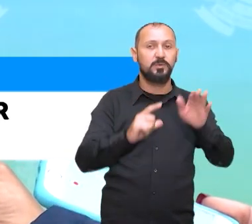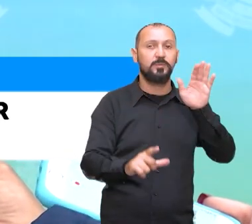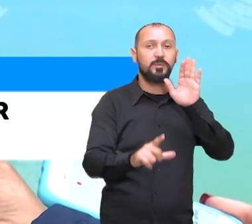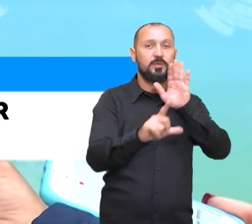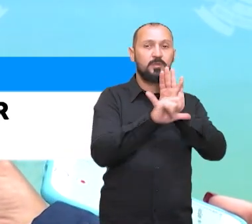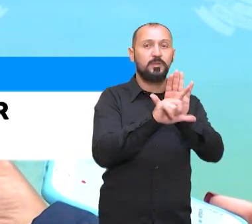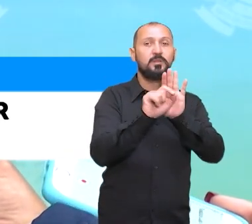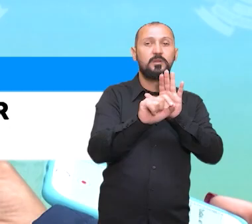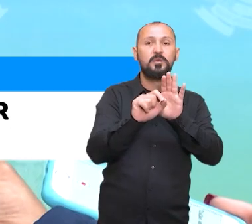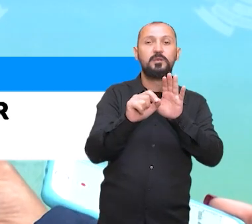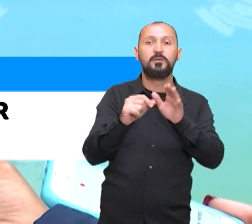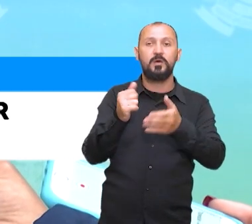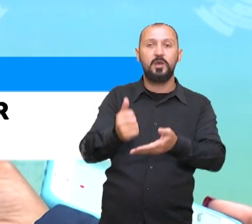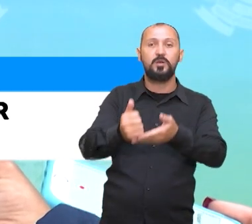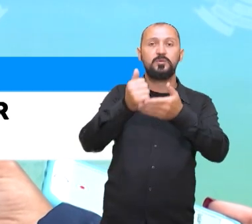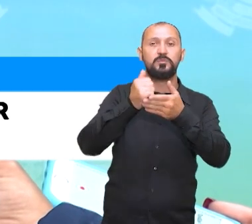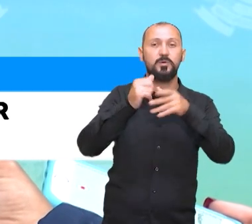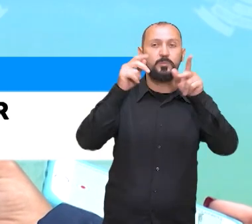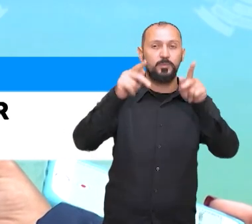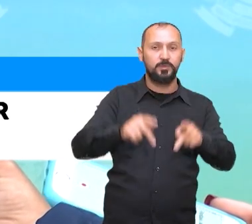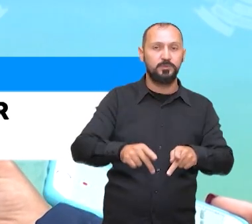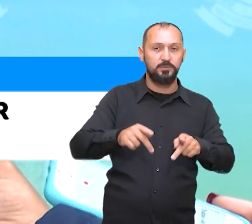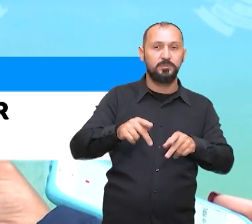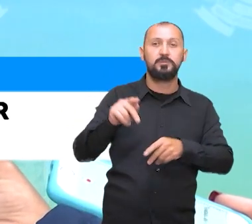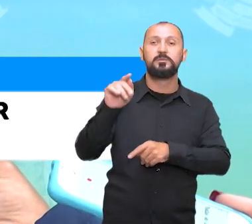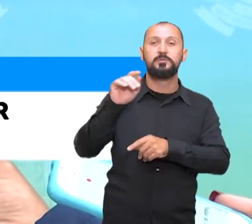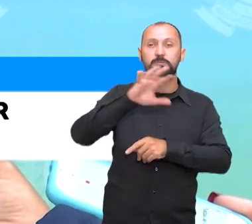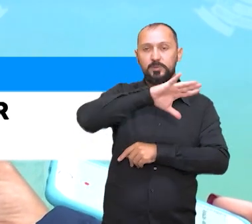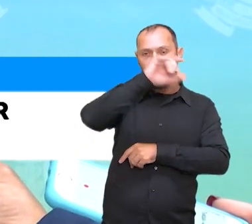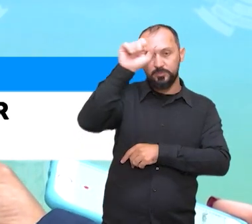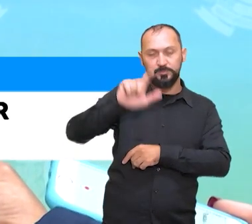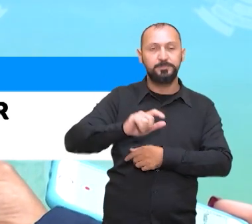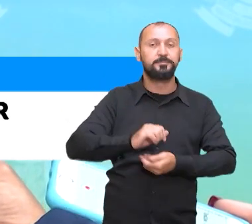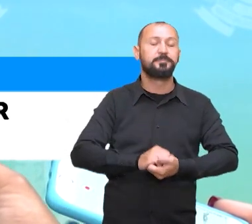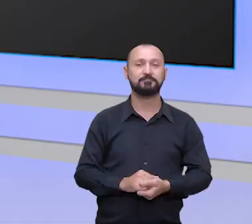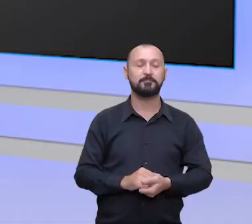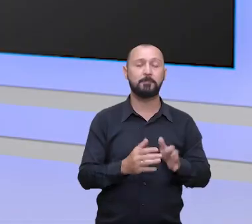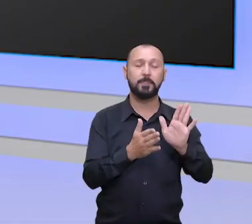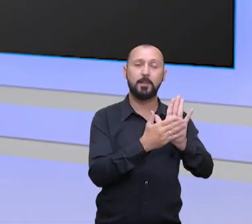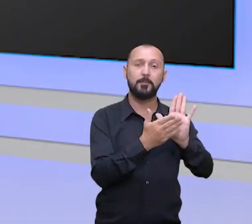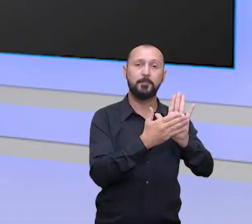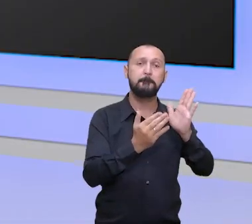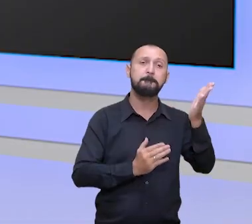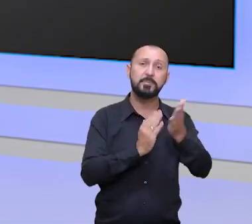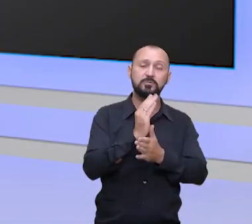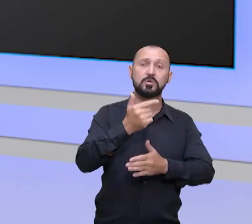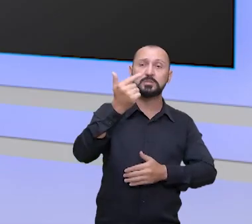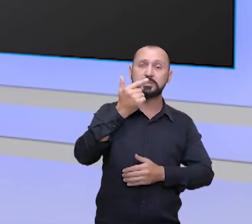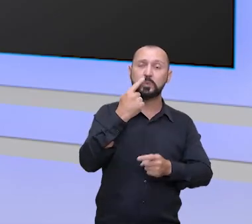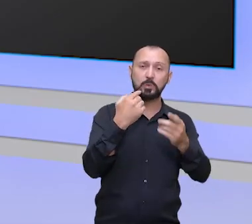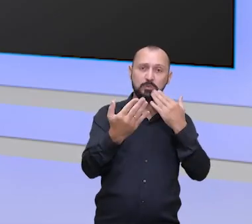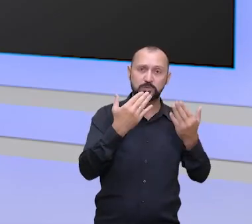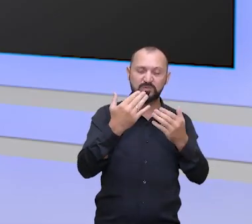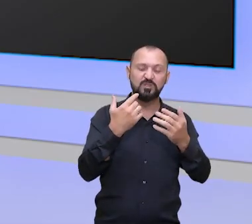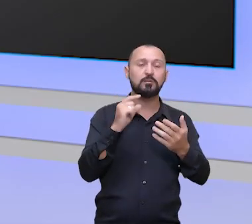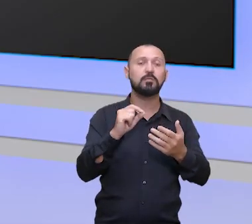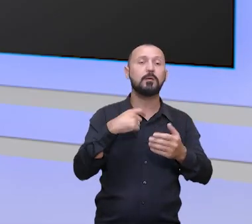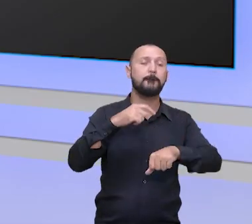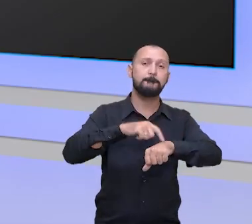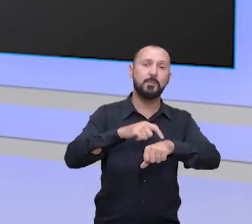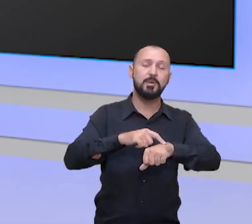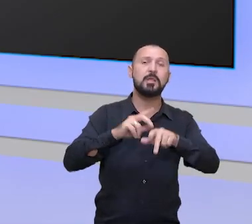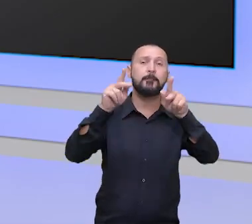uma lei que vai beneficiar a população aqui do Mato Grosso do Sul. Proposta aprovada em segunda